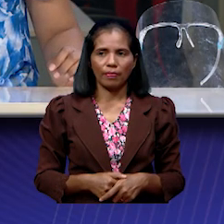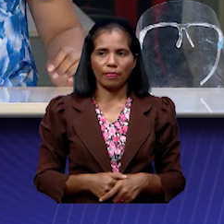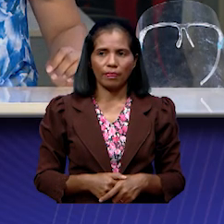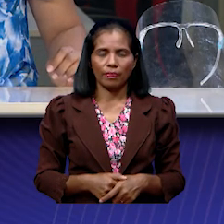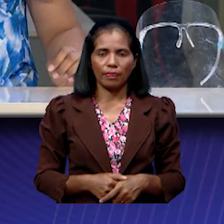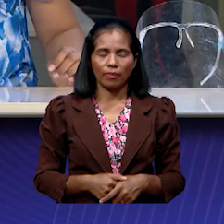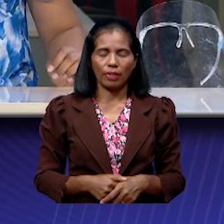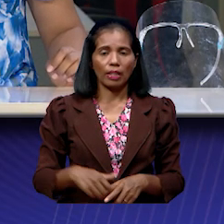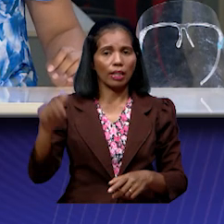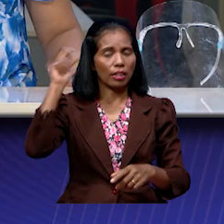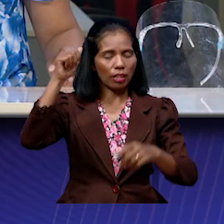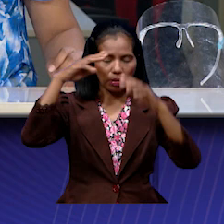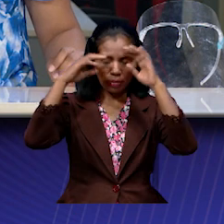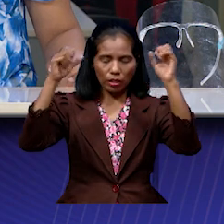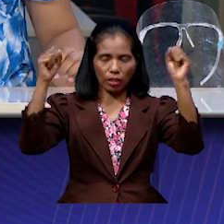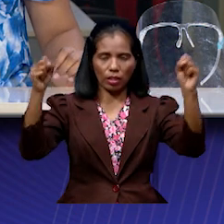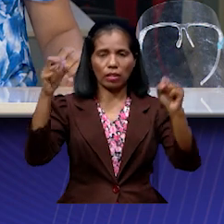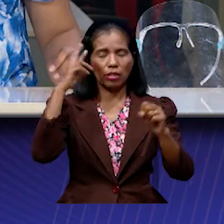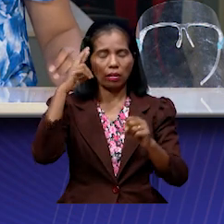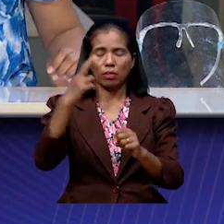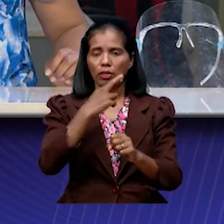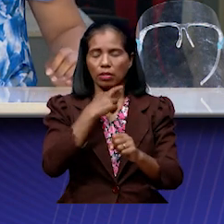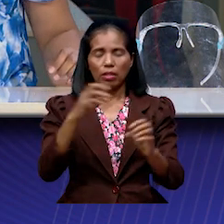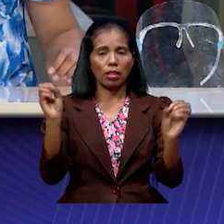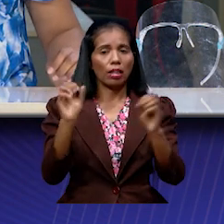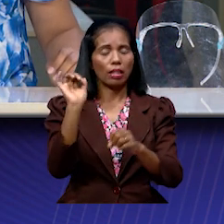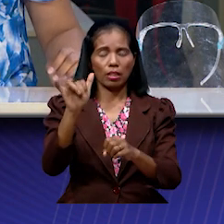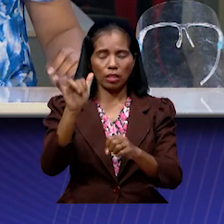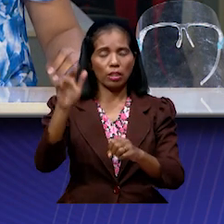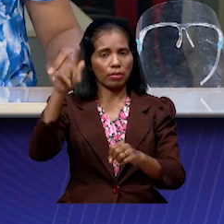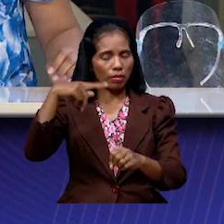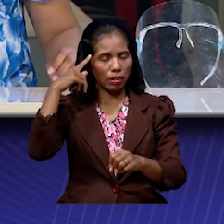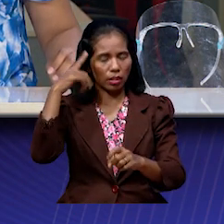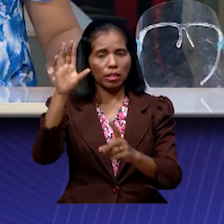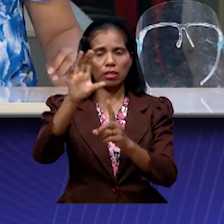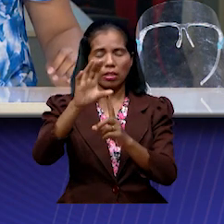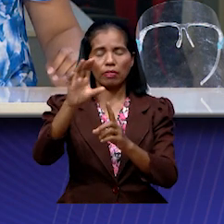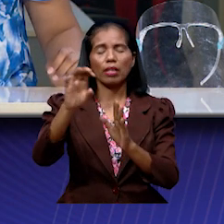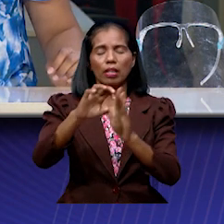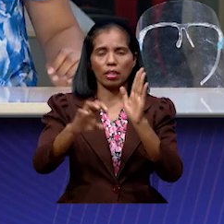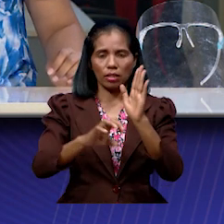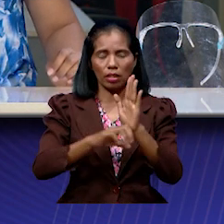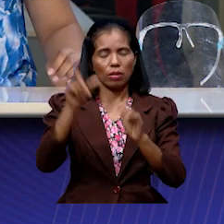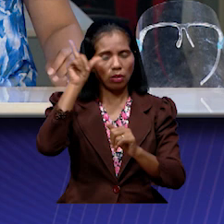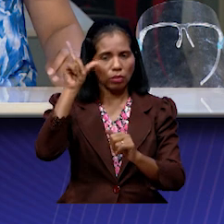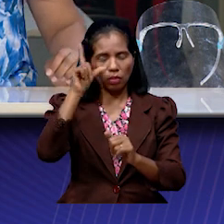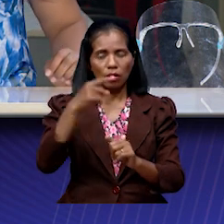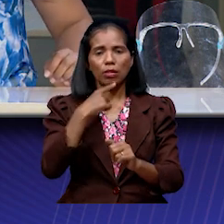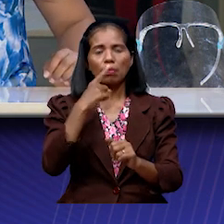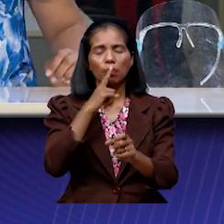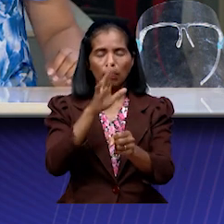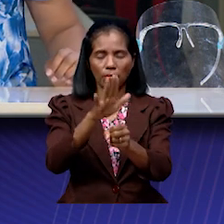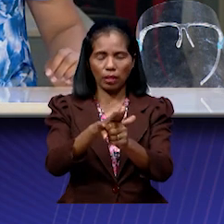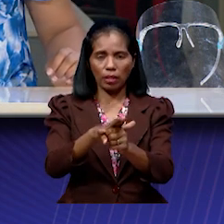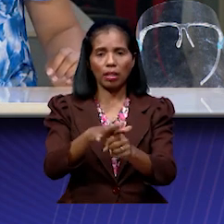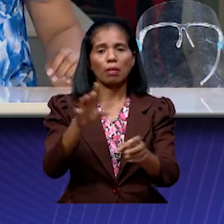Candidato Presidente Repubblica José Ramos Horta la concorda con l'atto politico del chef di Stato Francisco Guterres Lolo commette da membro